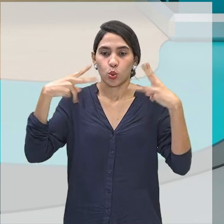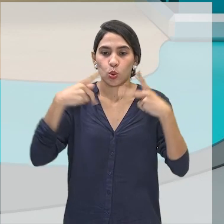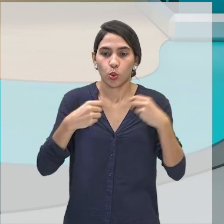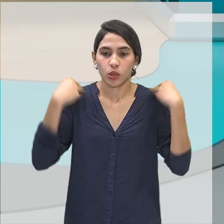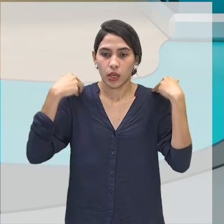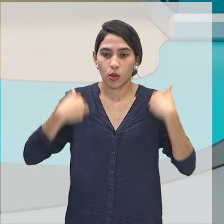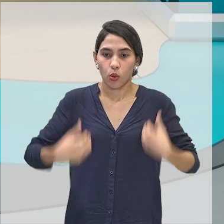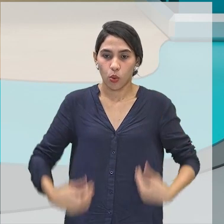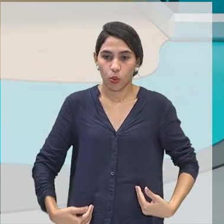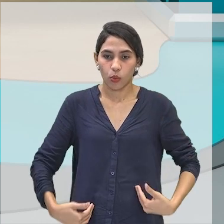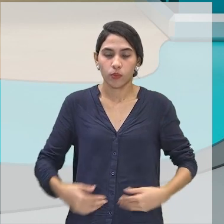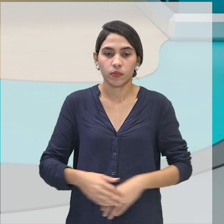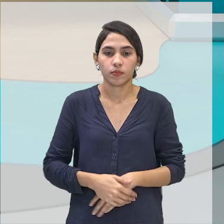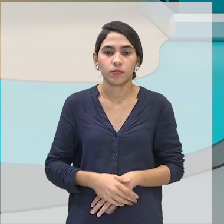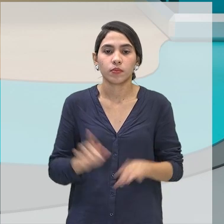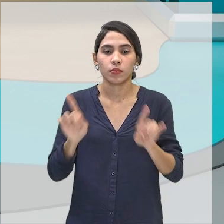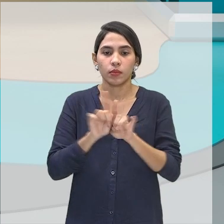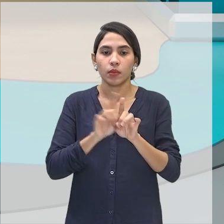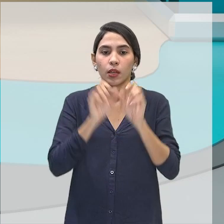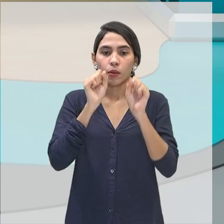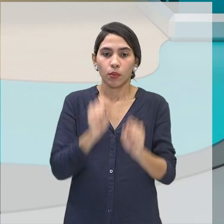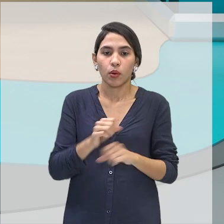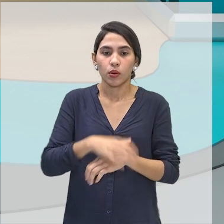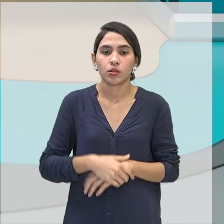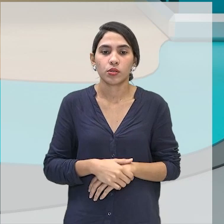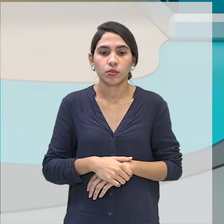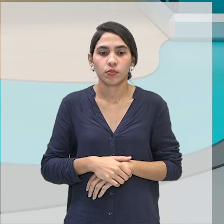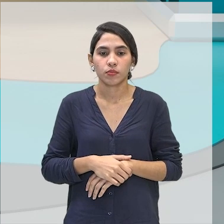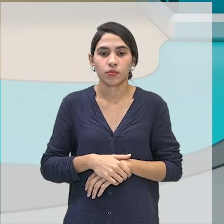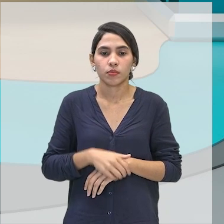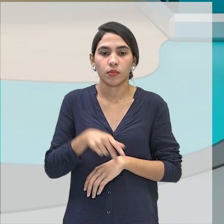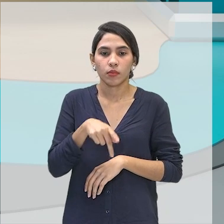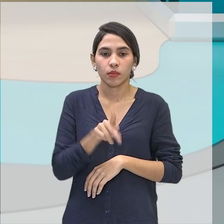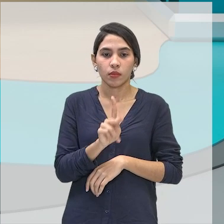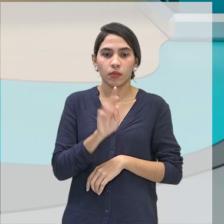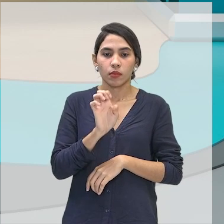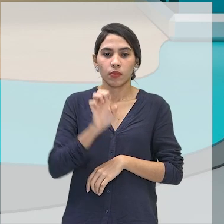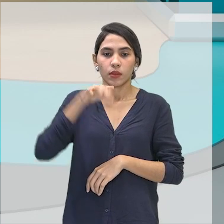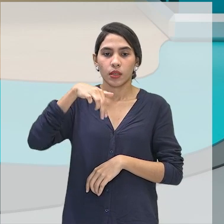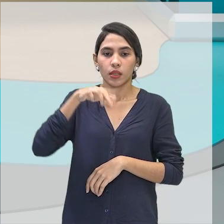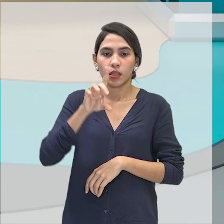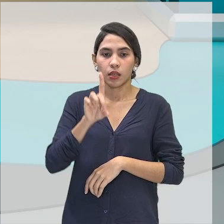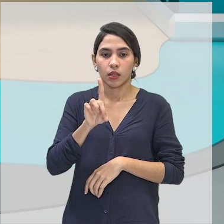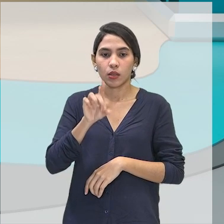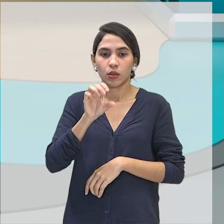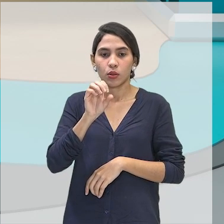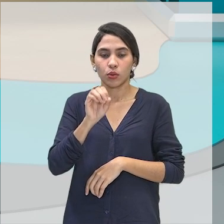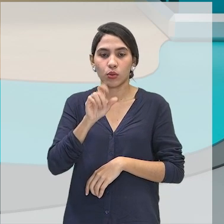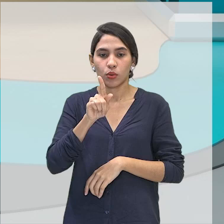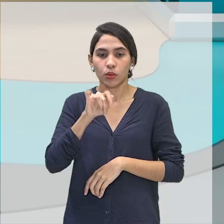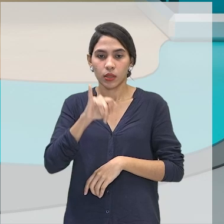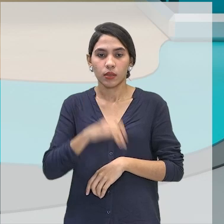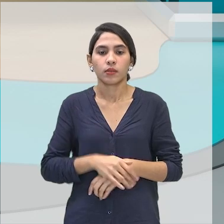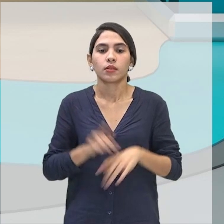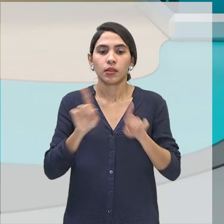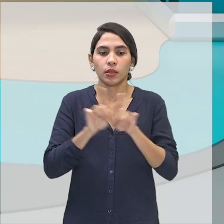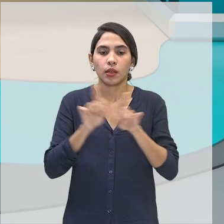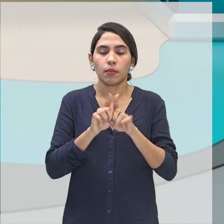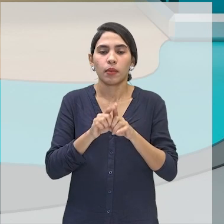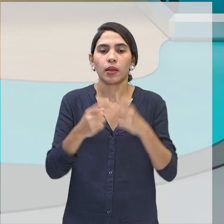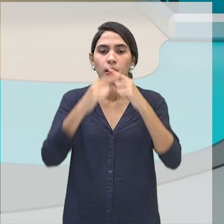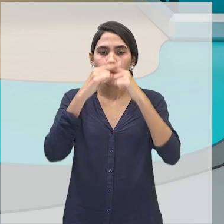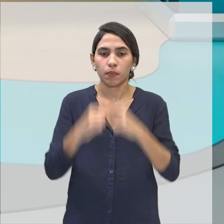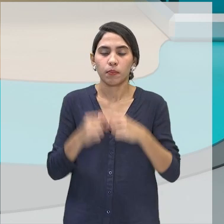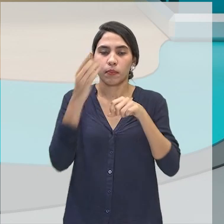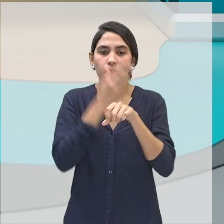O Kendogi também pode ser chamado de Keikogi, que significa vestimenta para